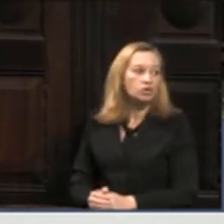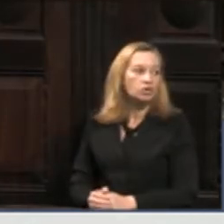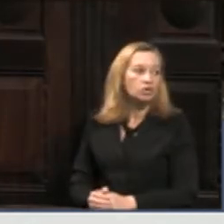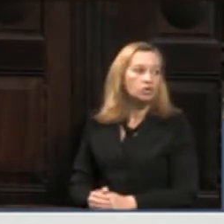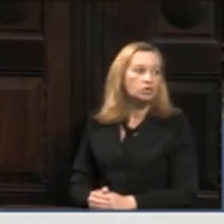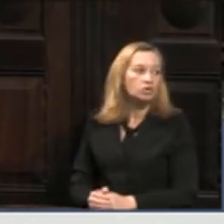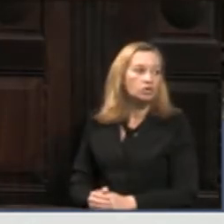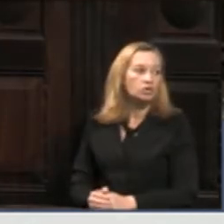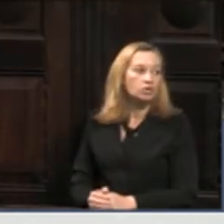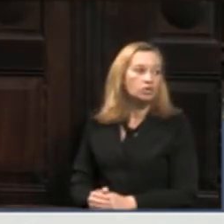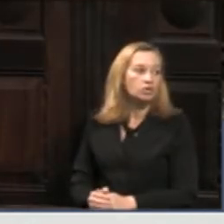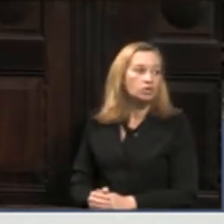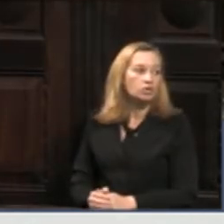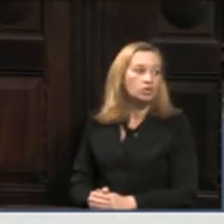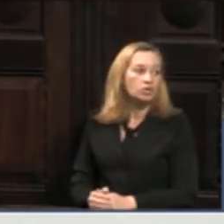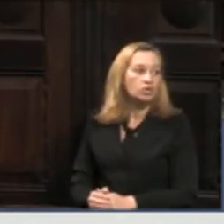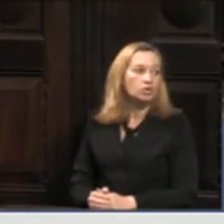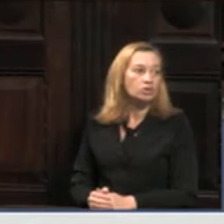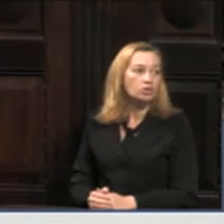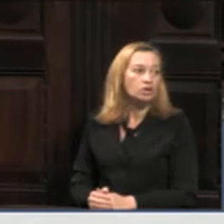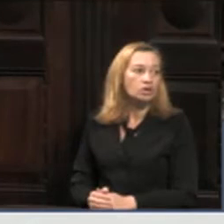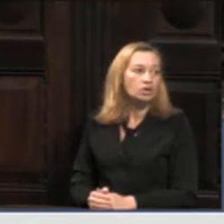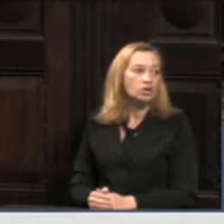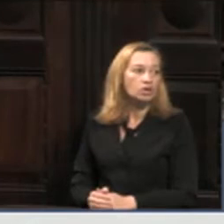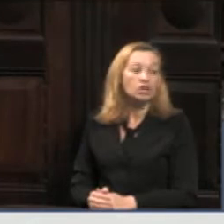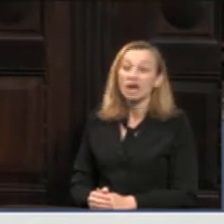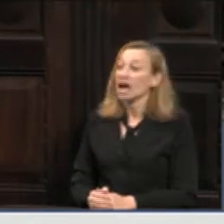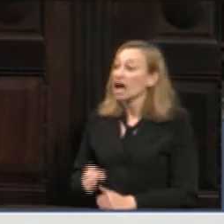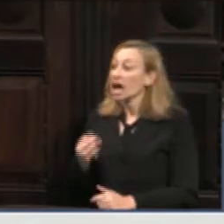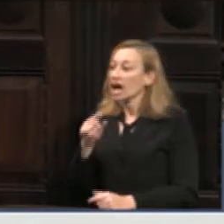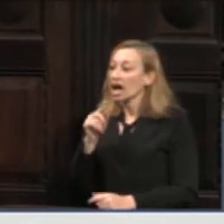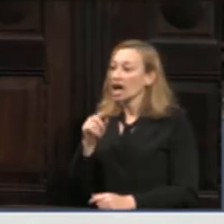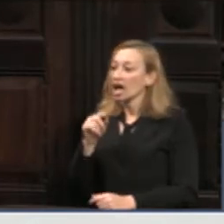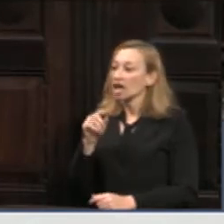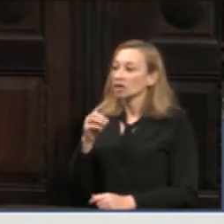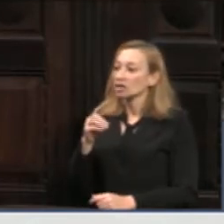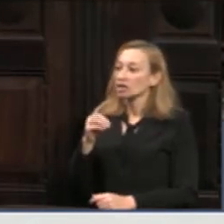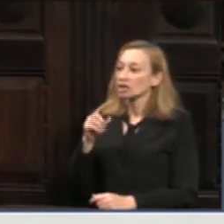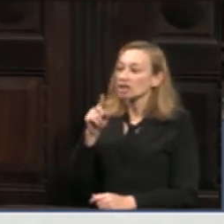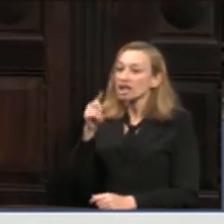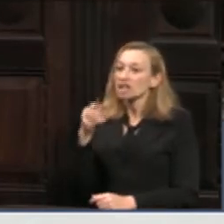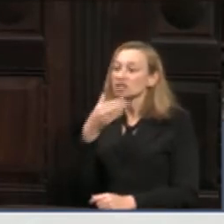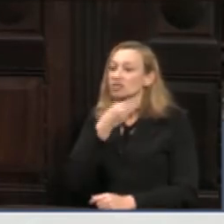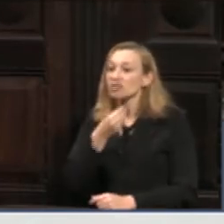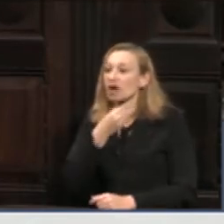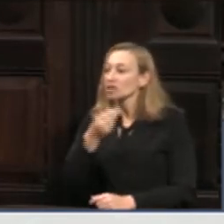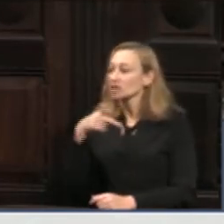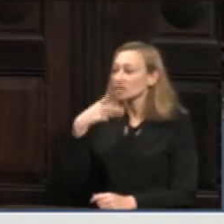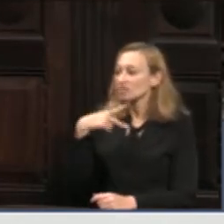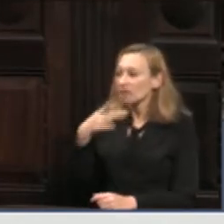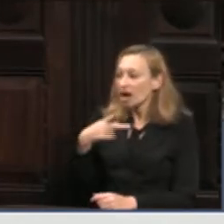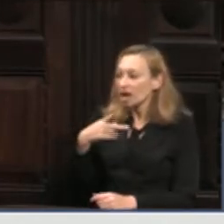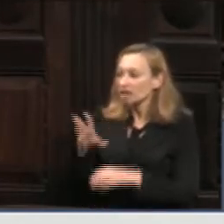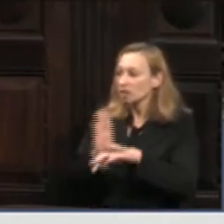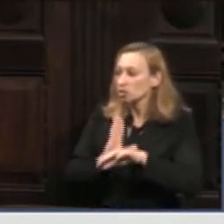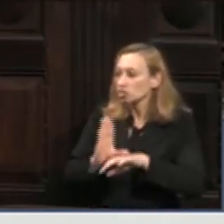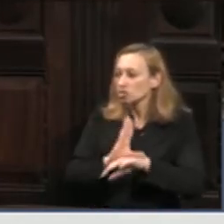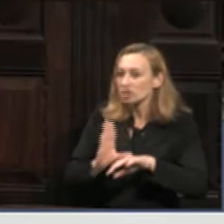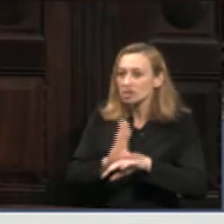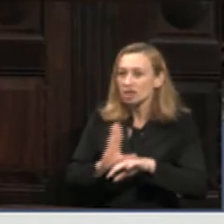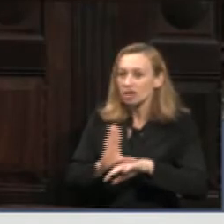que cinicamente dizem que estão defendendo a Constituição, que eles possam de alguma